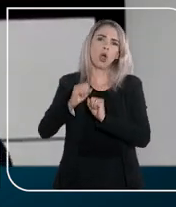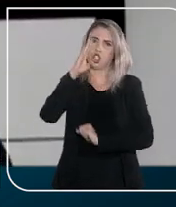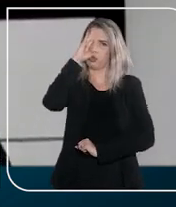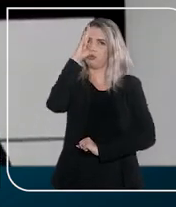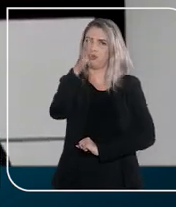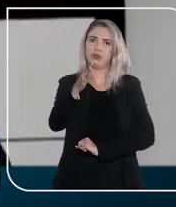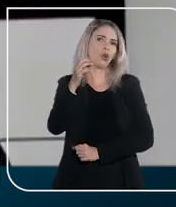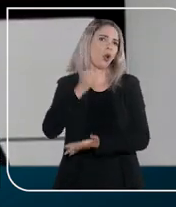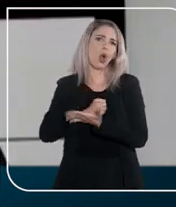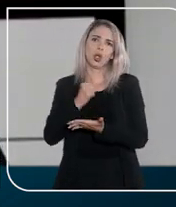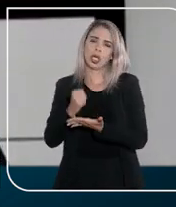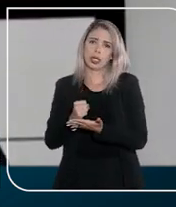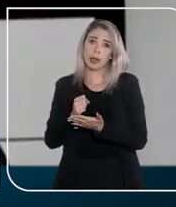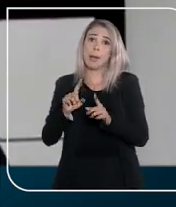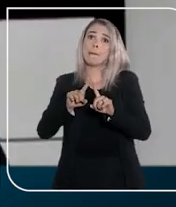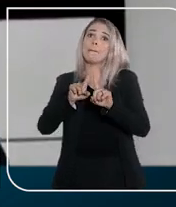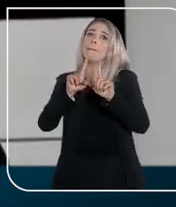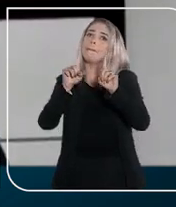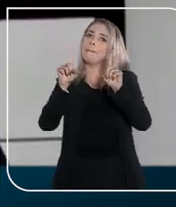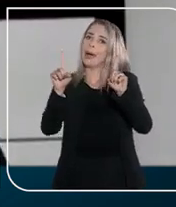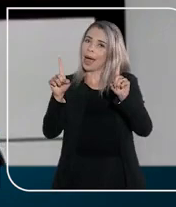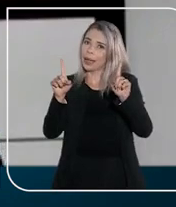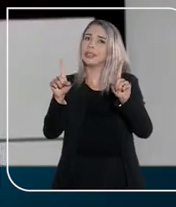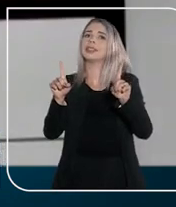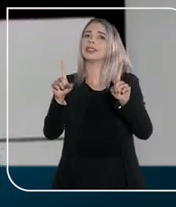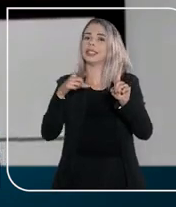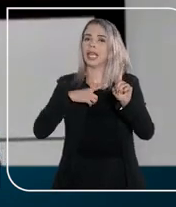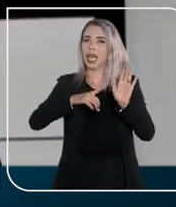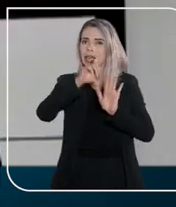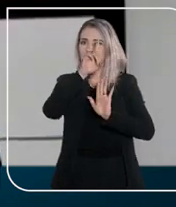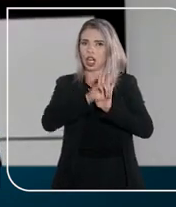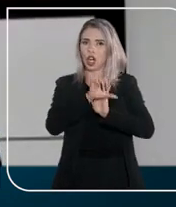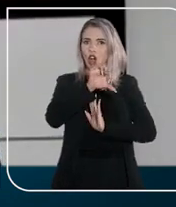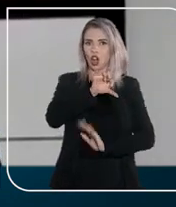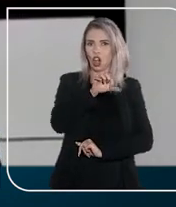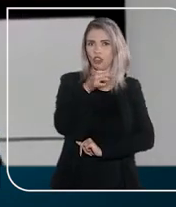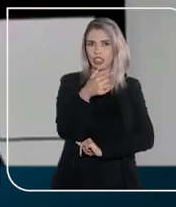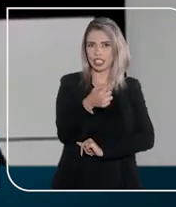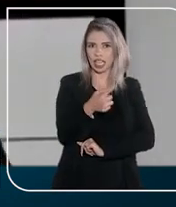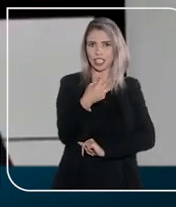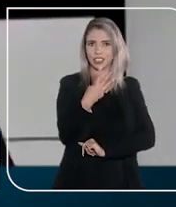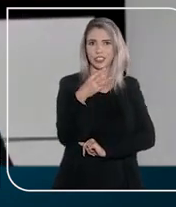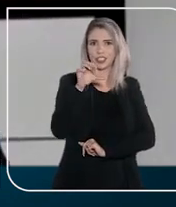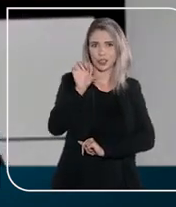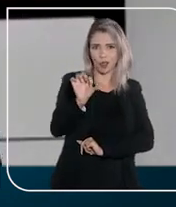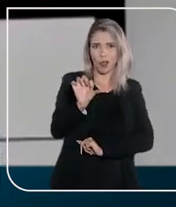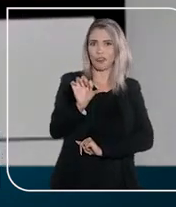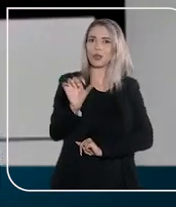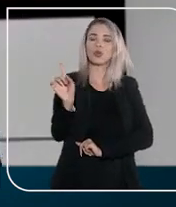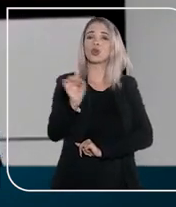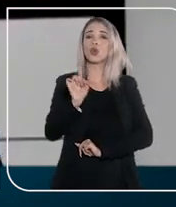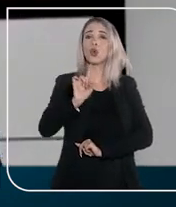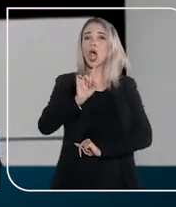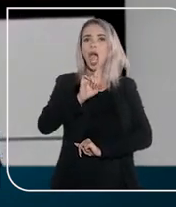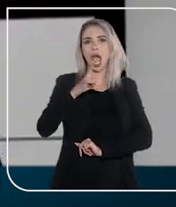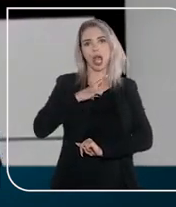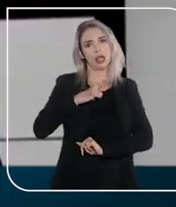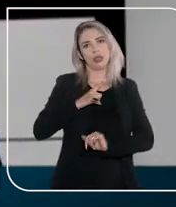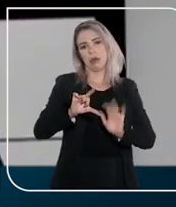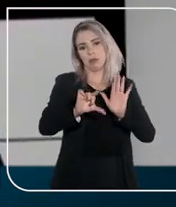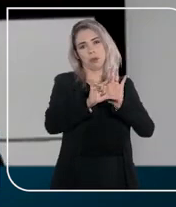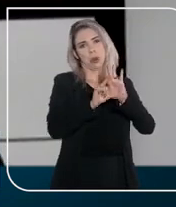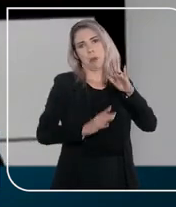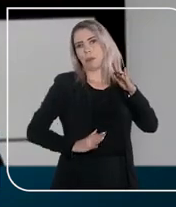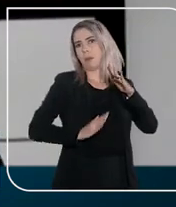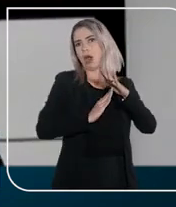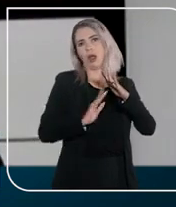Agora, para concretizar aqui, o decreto 9739 não trouxe uma cláusula de barreira.